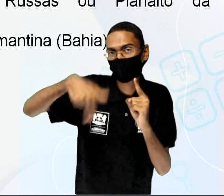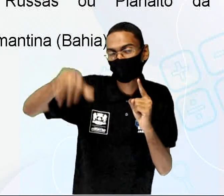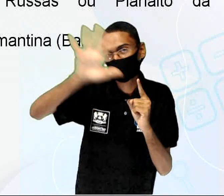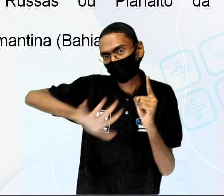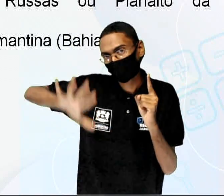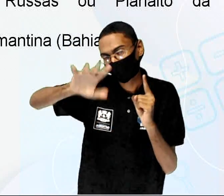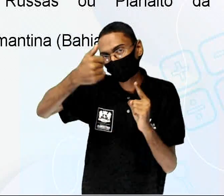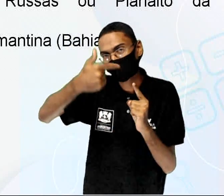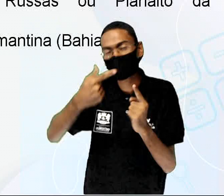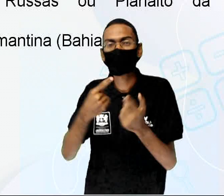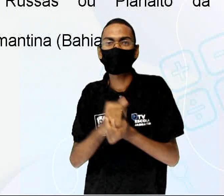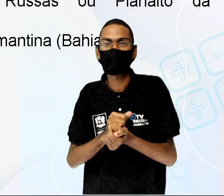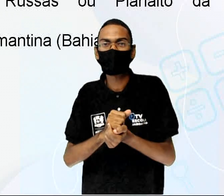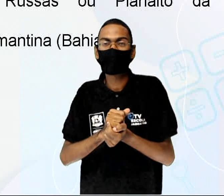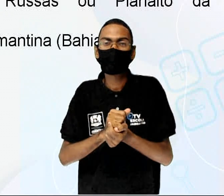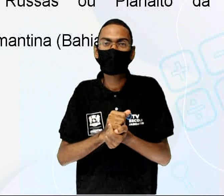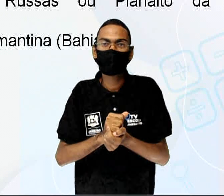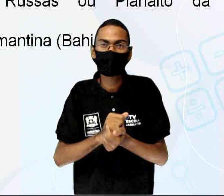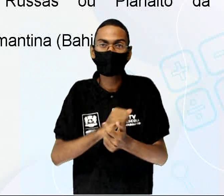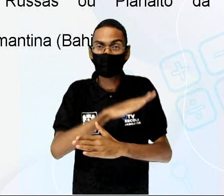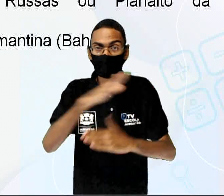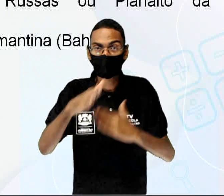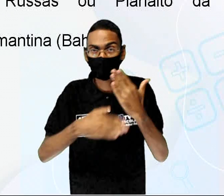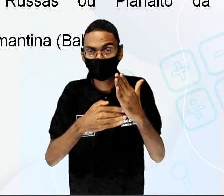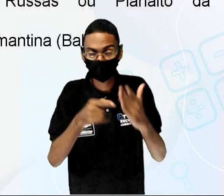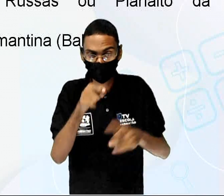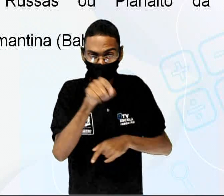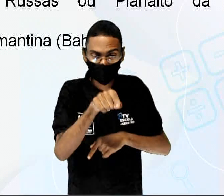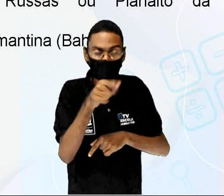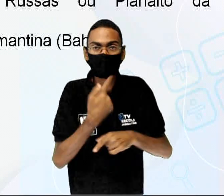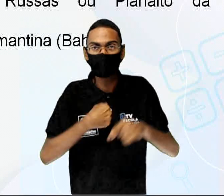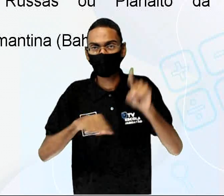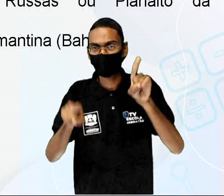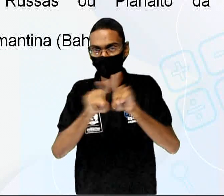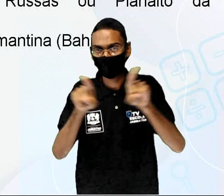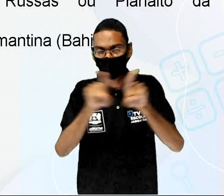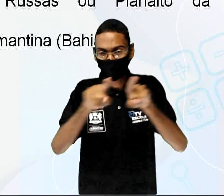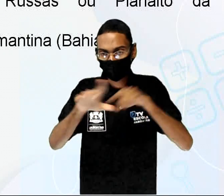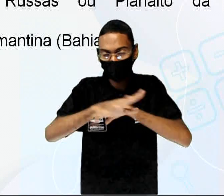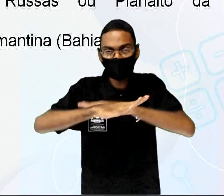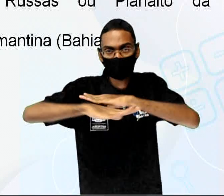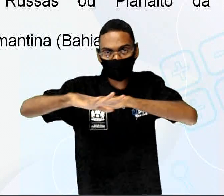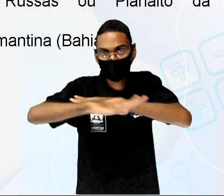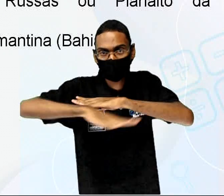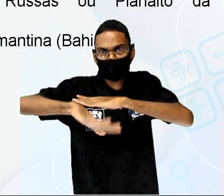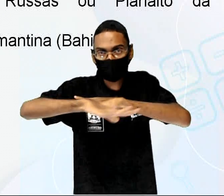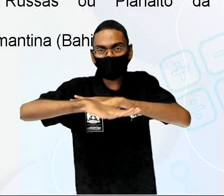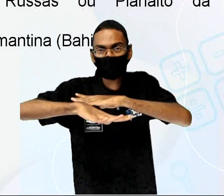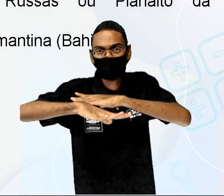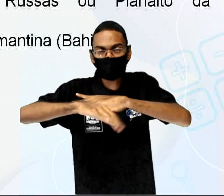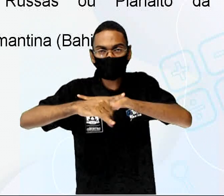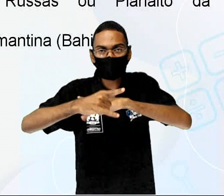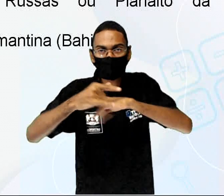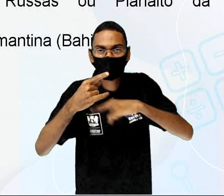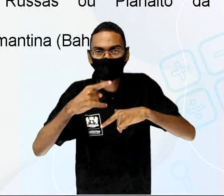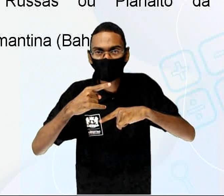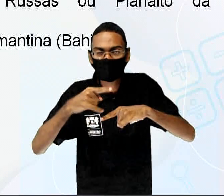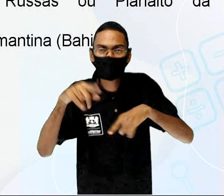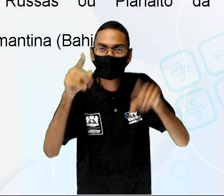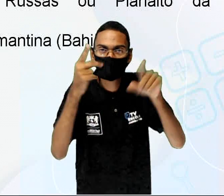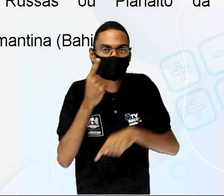aos planaltos, nós temos áreas elevadas, relativamente planas, e a gente vai ver